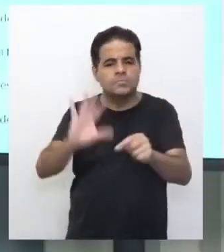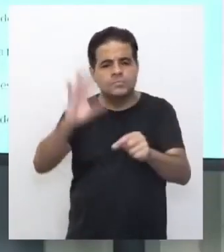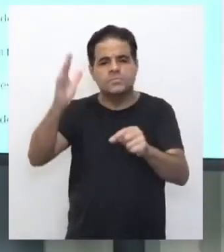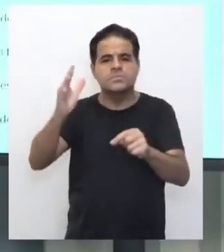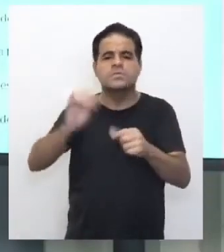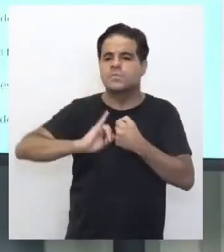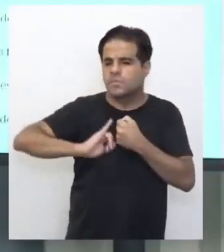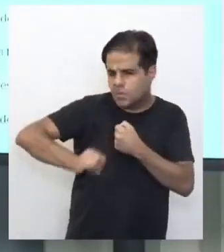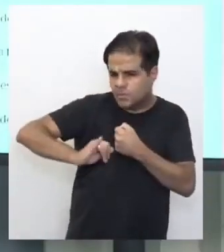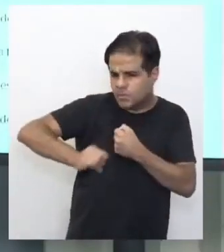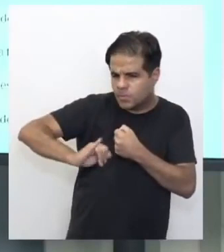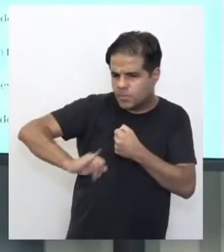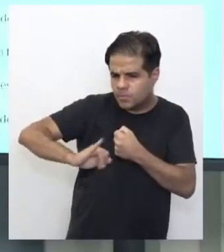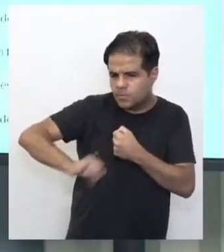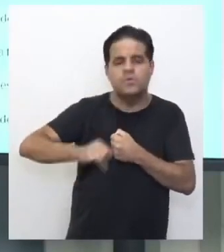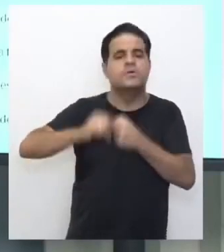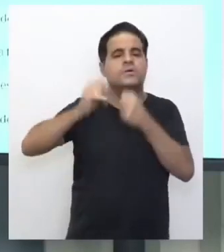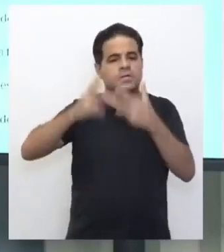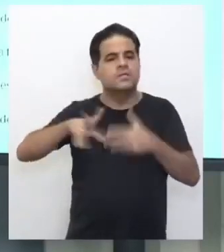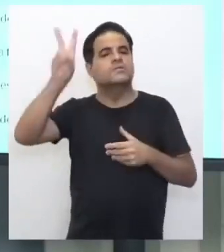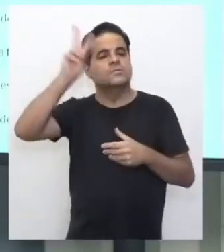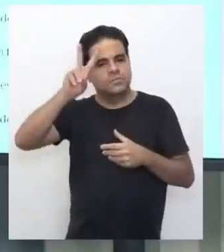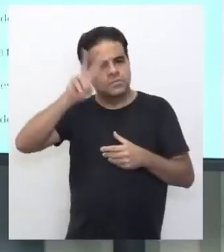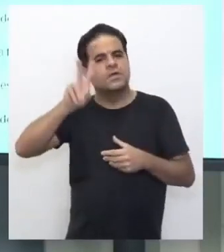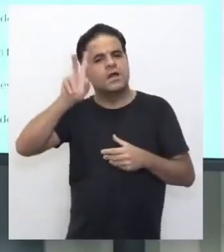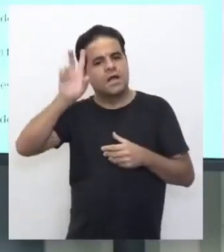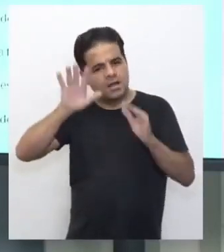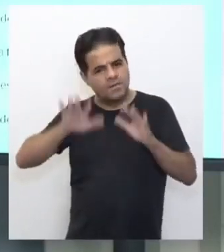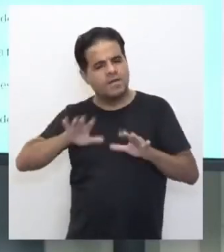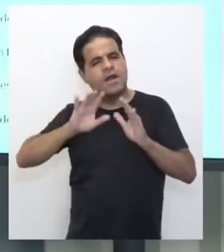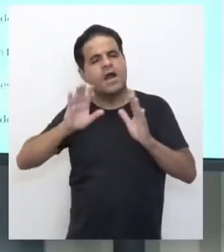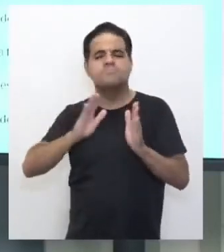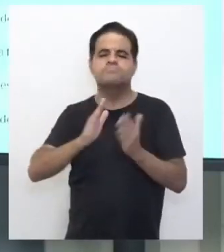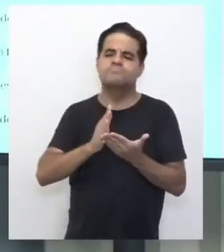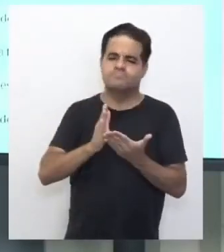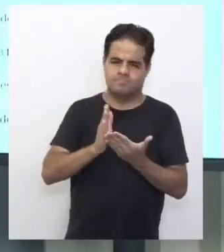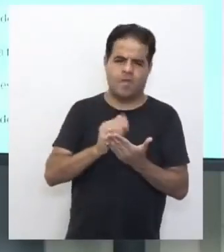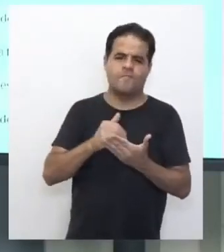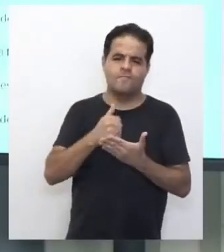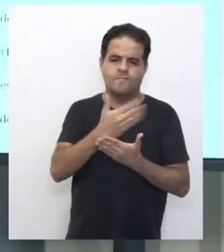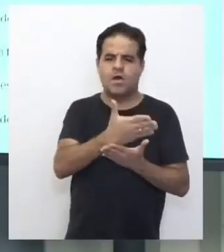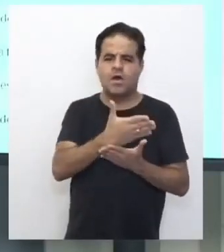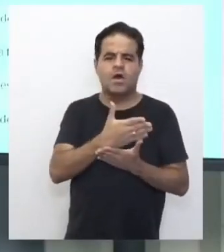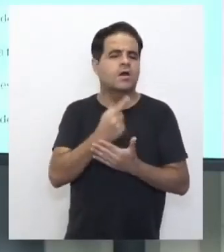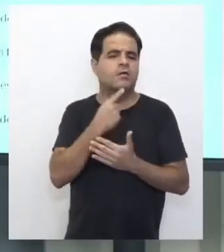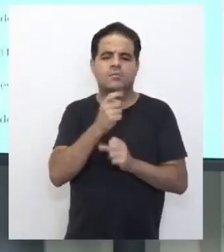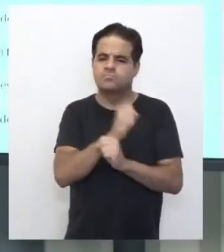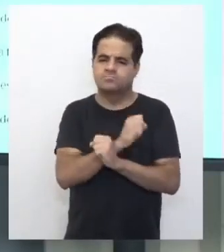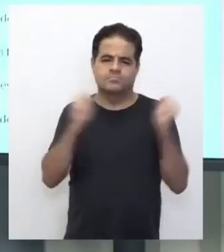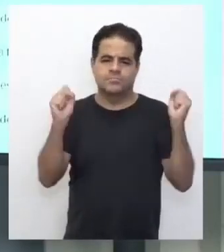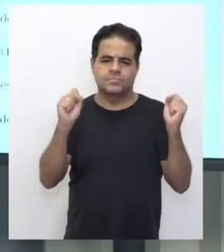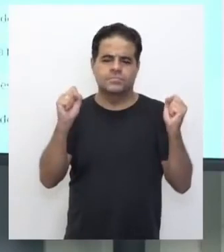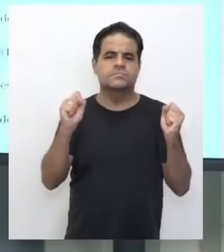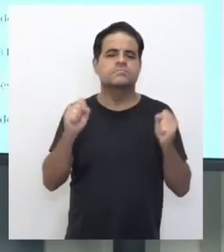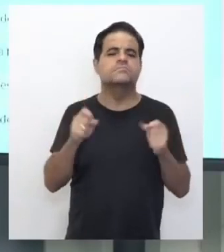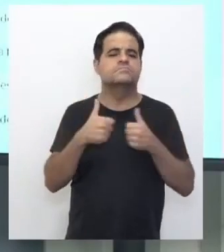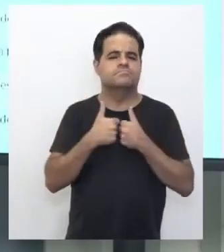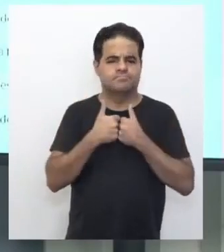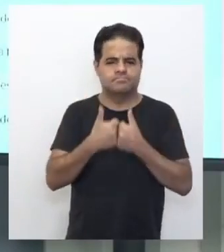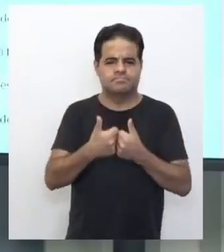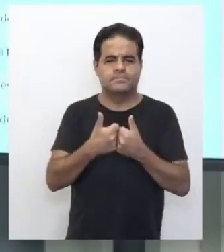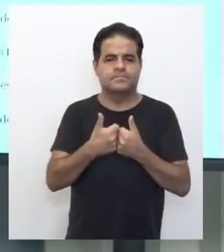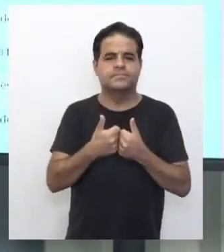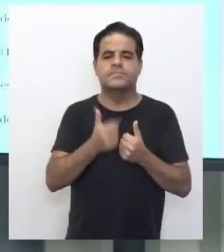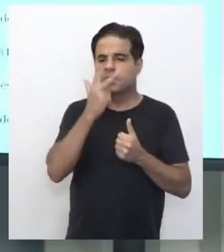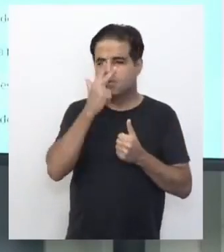a narrativa, né, que é o contar história, ela vai ficar um pouco à parte. Então, não é possível, tá? Muito bem. Eu acho que